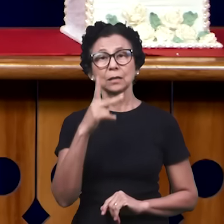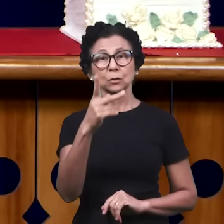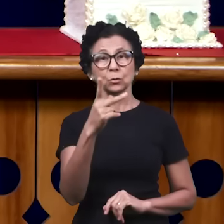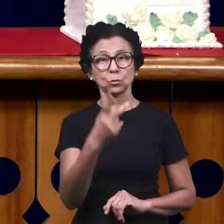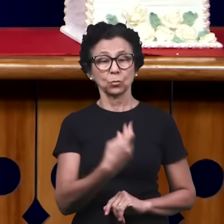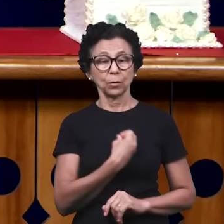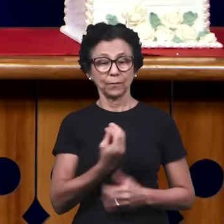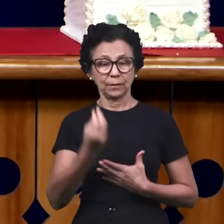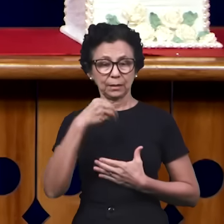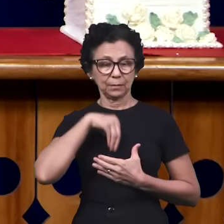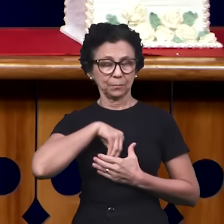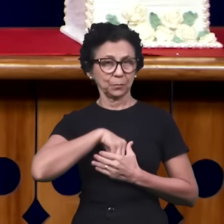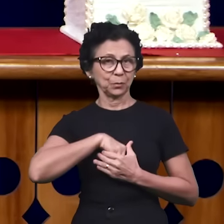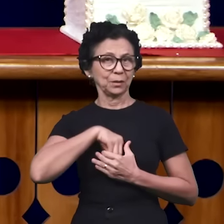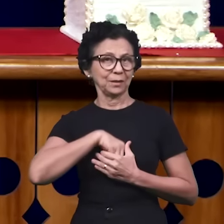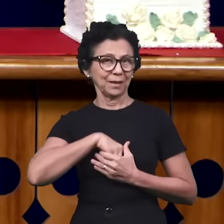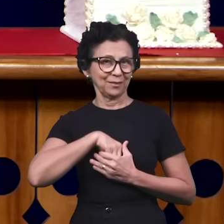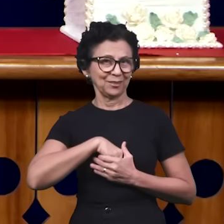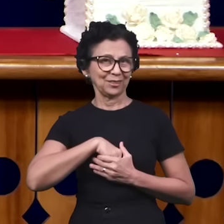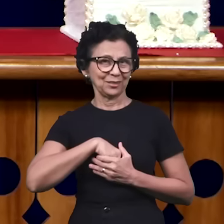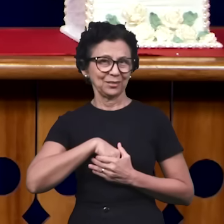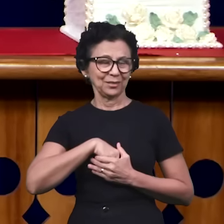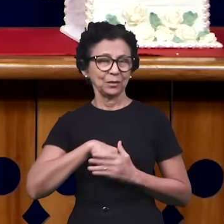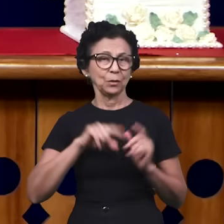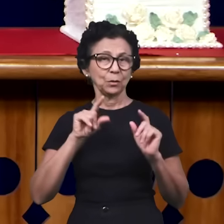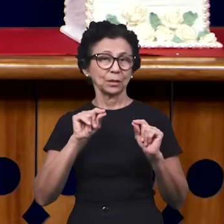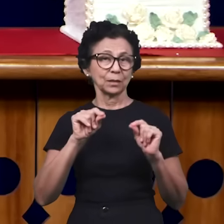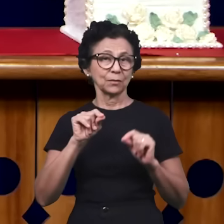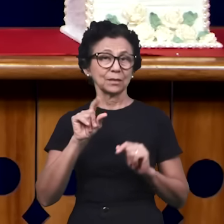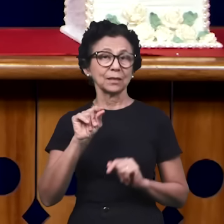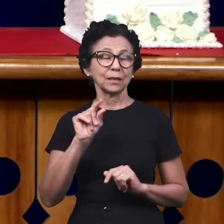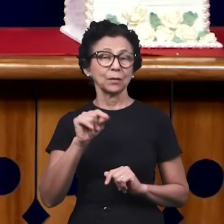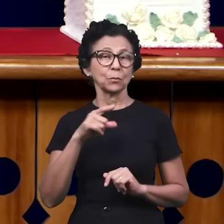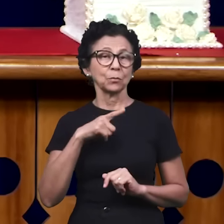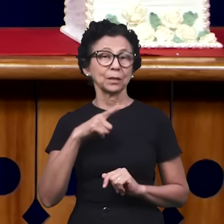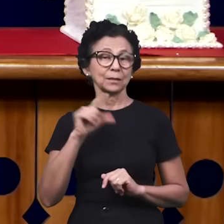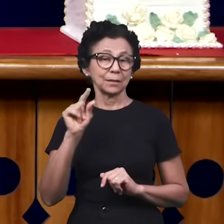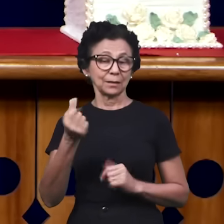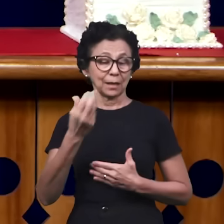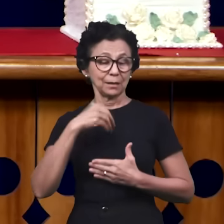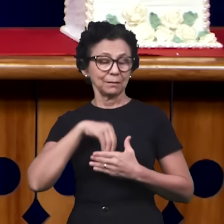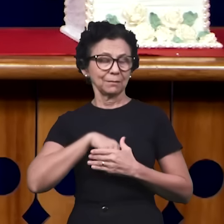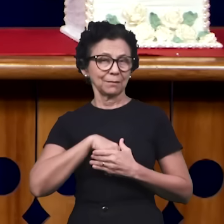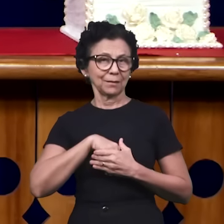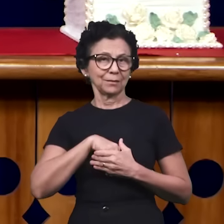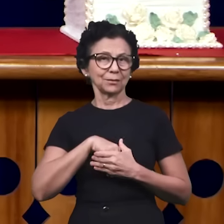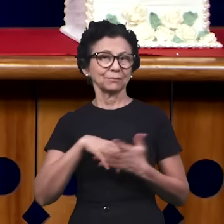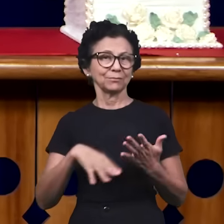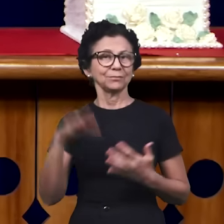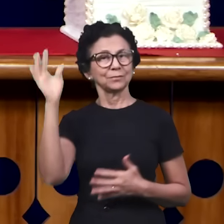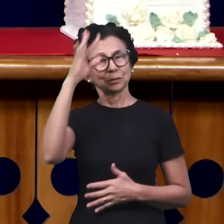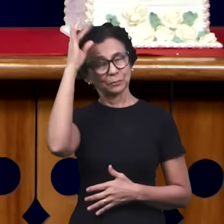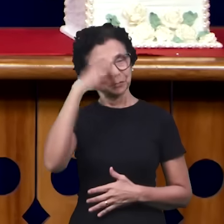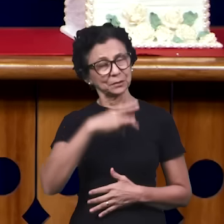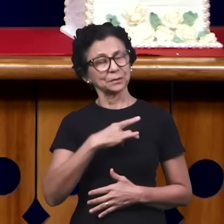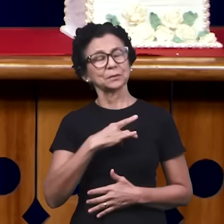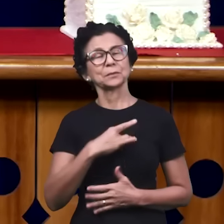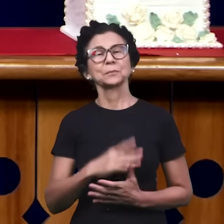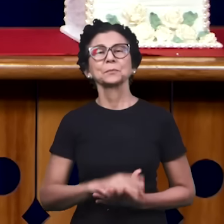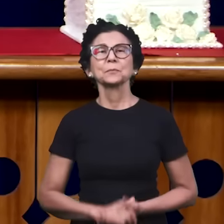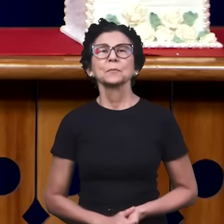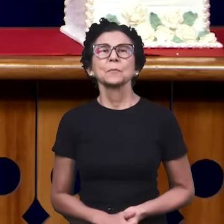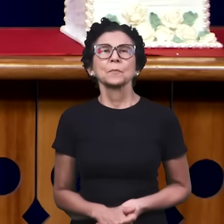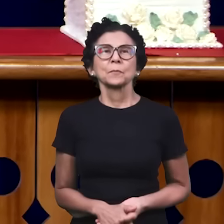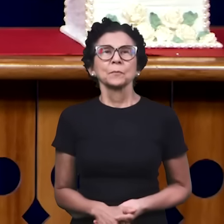seja, o vaso que nós somos, o vaso escolhido, o que é importante em nós é aquilo que está dentro de nós, que é a presença do Espírito Santo. Então nós